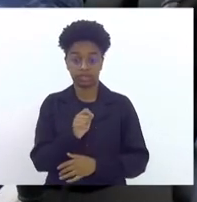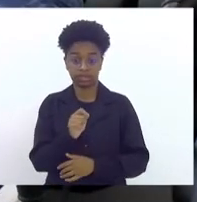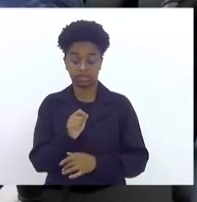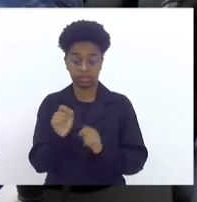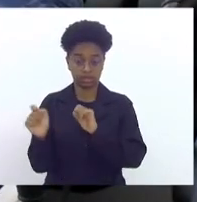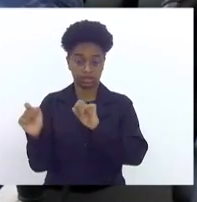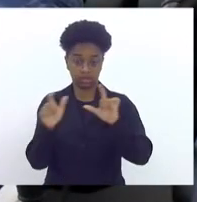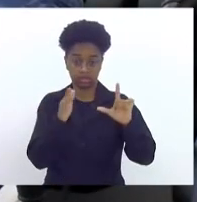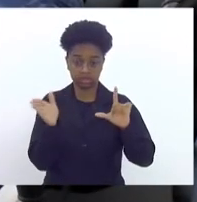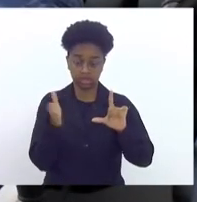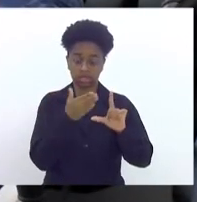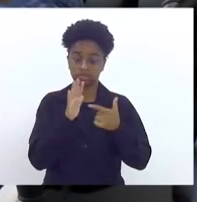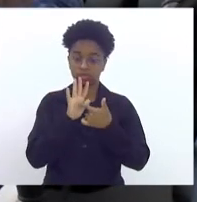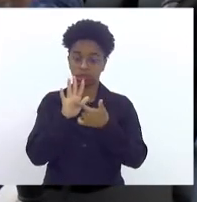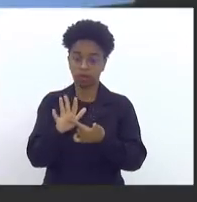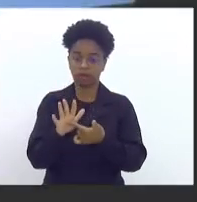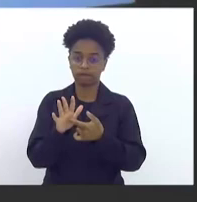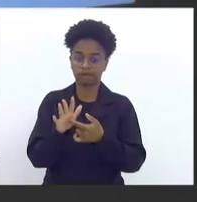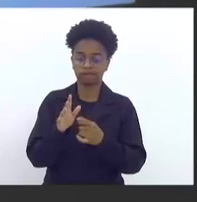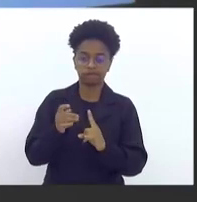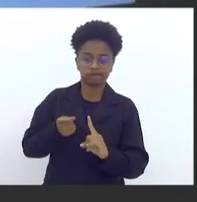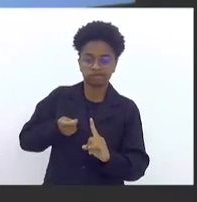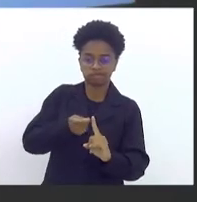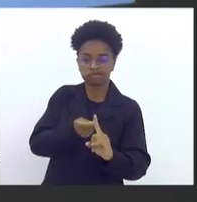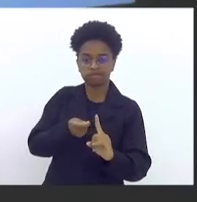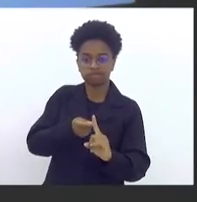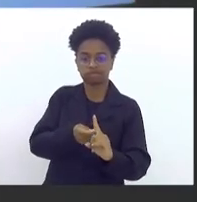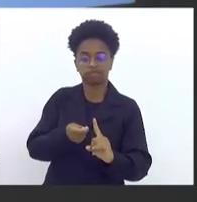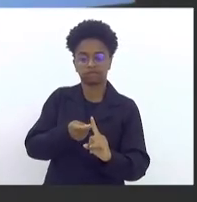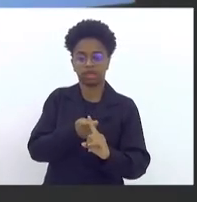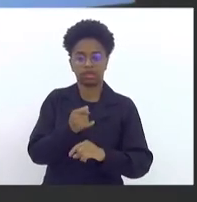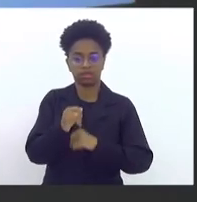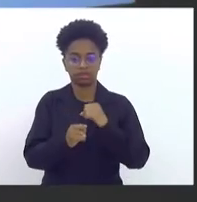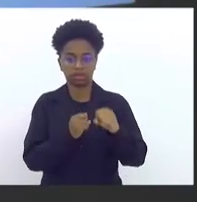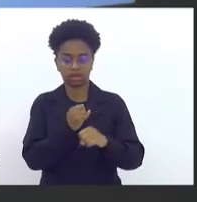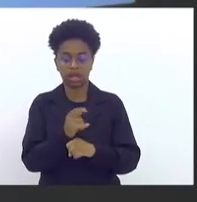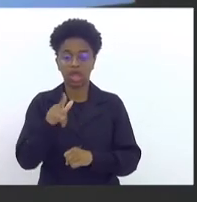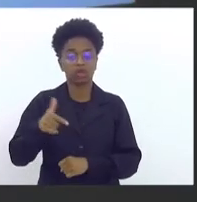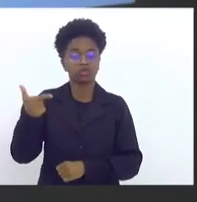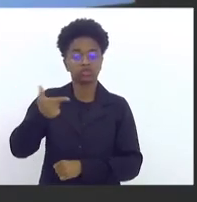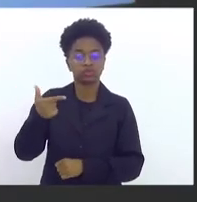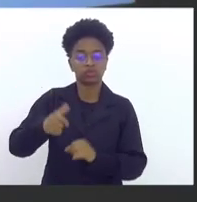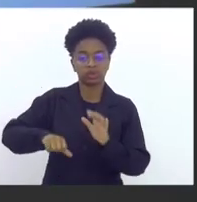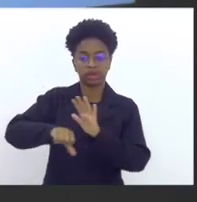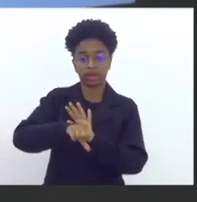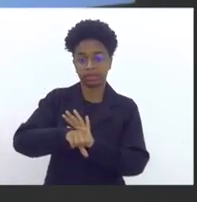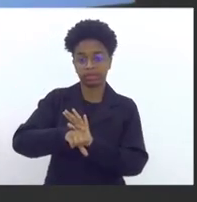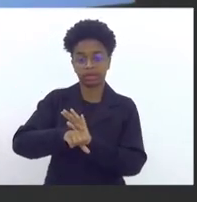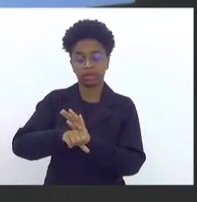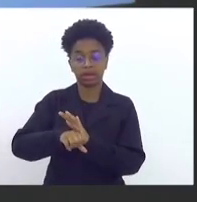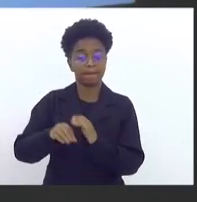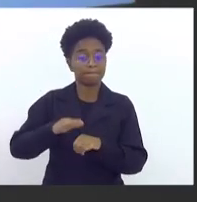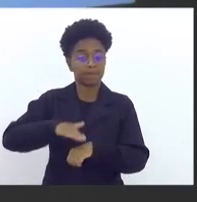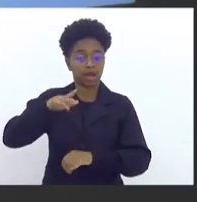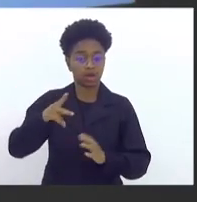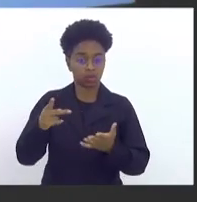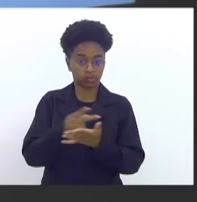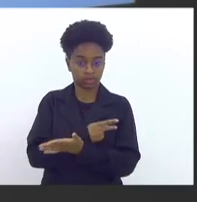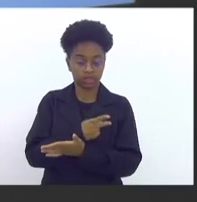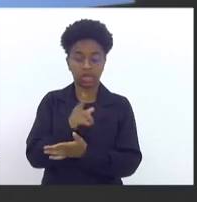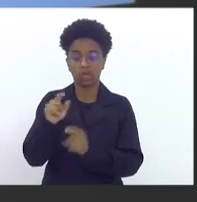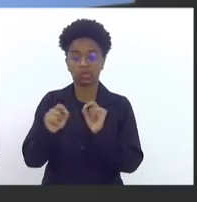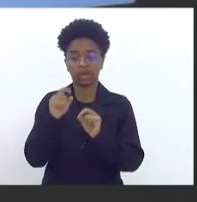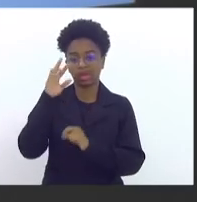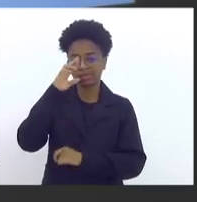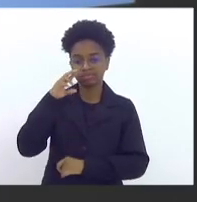que fala Da perseguição é cibernética é o segundo crime mais comum praticado contra mulher né é o estoque né que basicamente